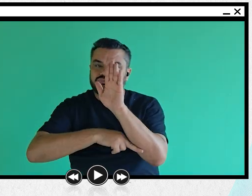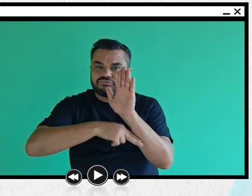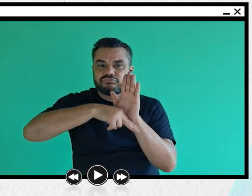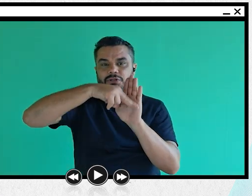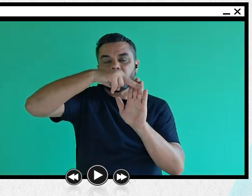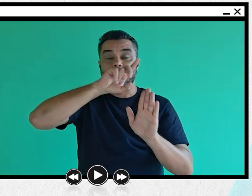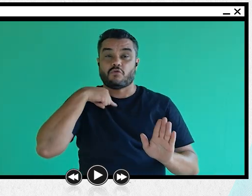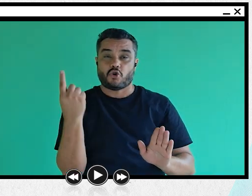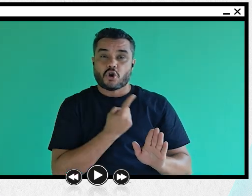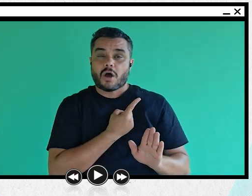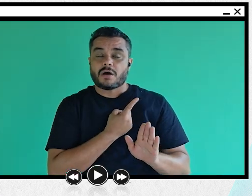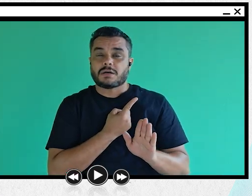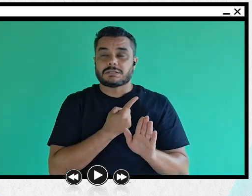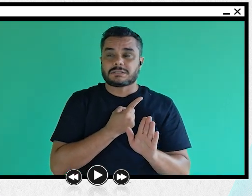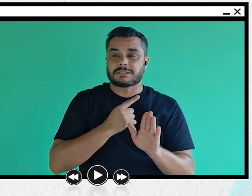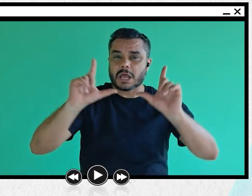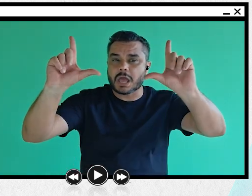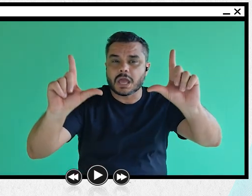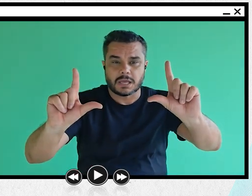a gente reduz demais, né,